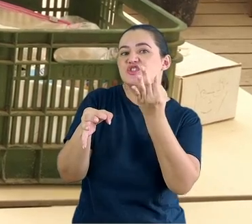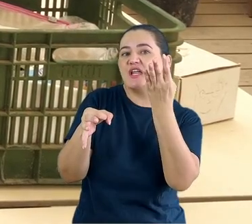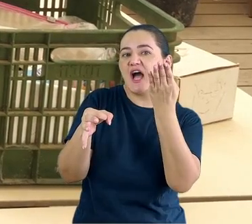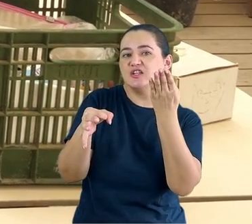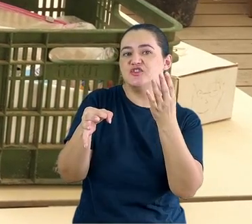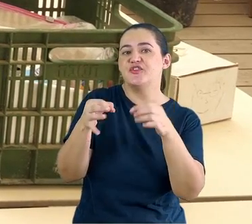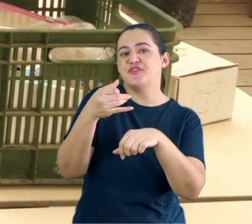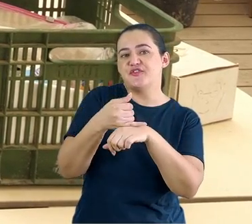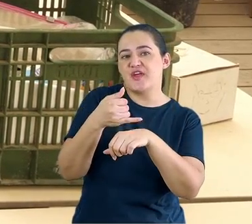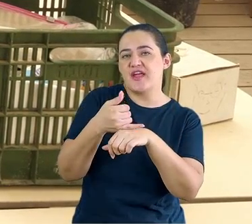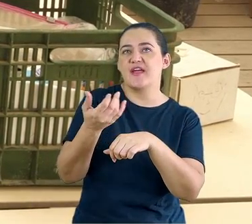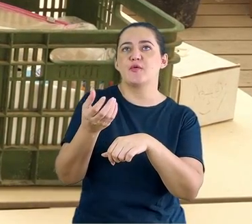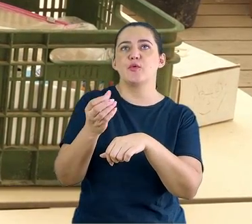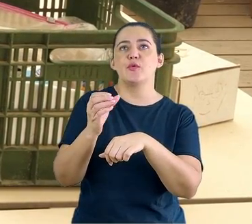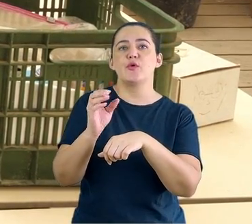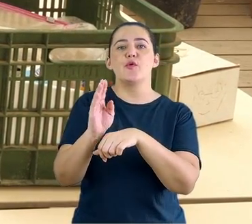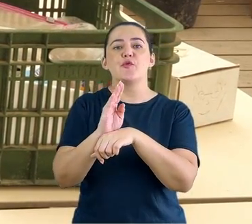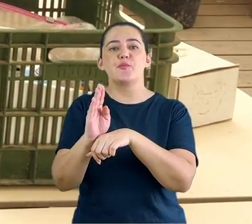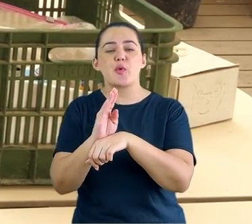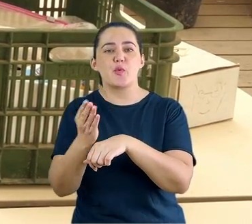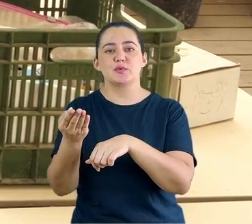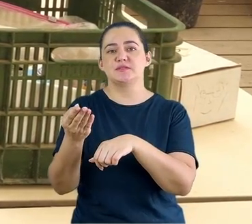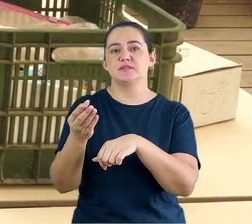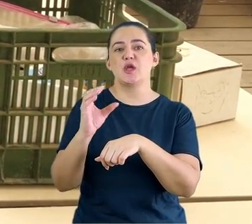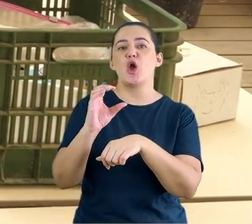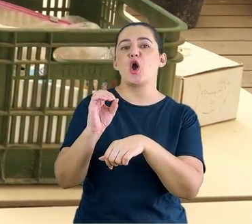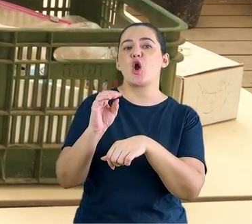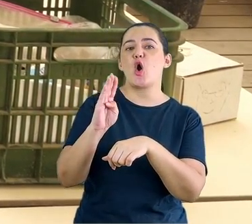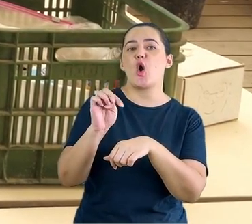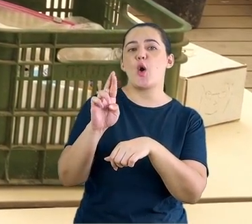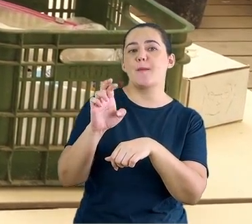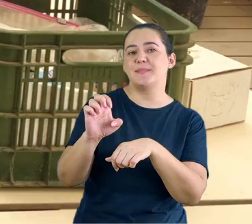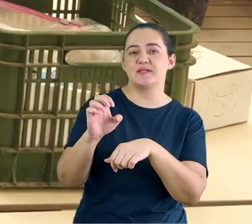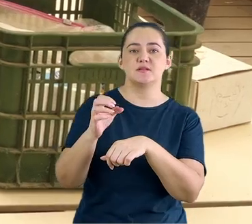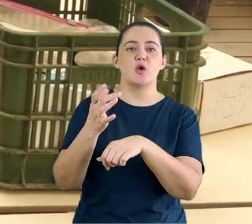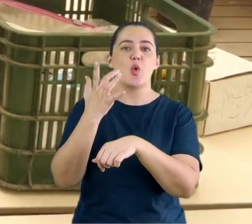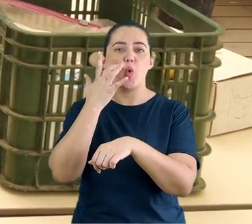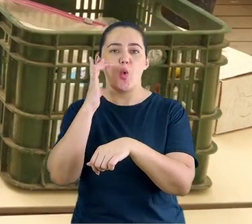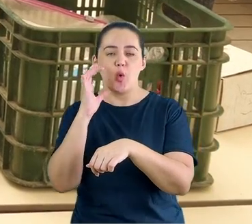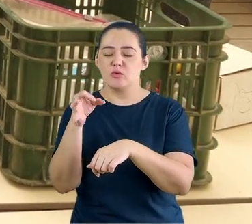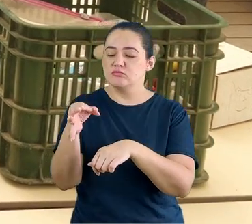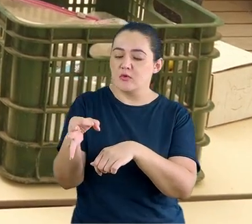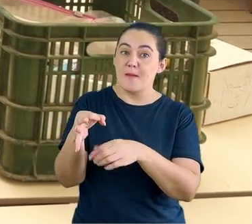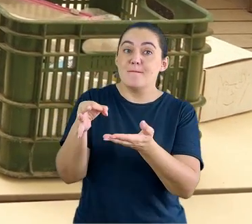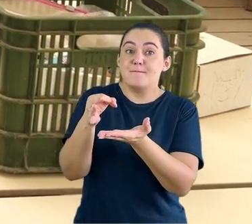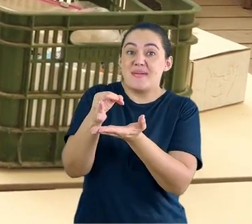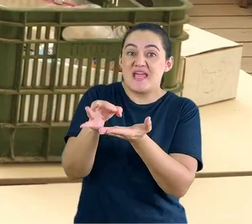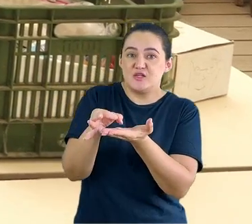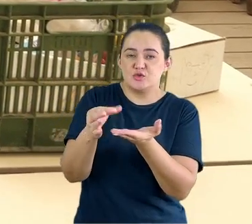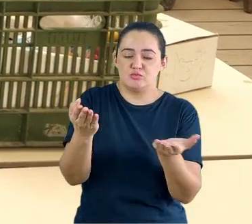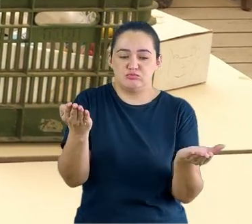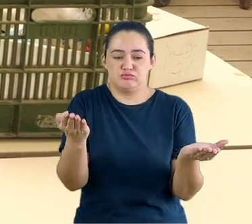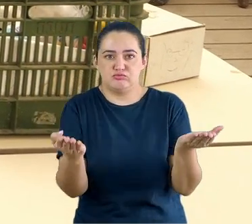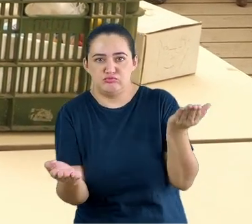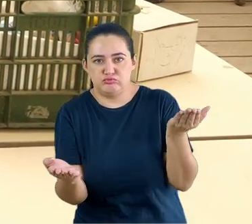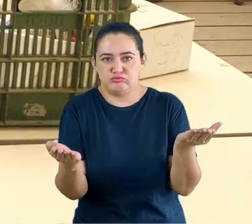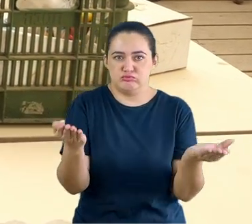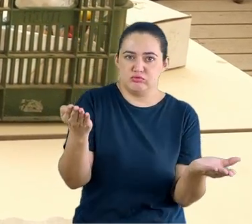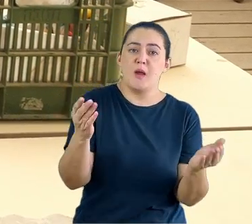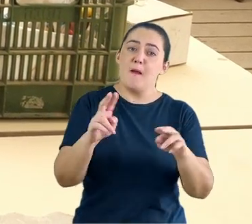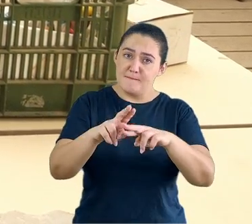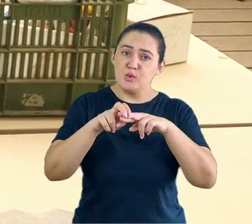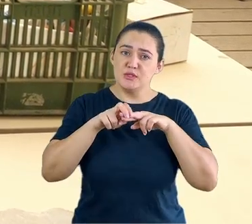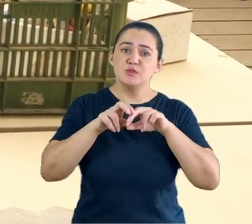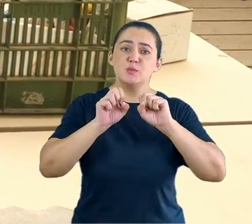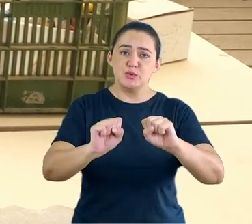que ela possuía. Podia ser uma moeda de cobre, uma moeda de bronze, uma moeda de ouro, uma moeda de prata. Por isso que as moedas